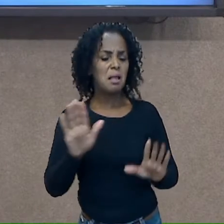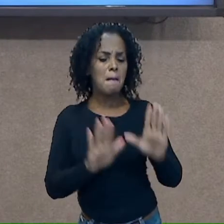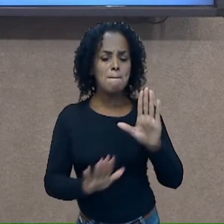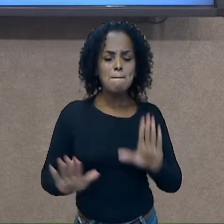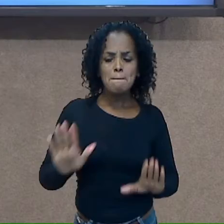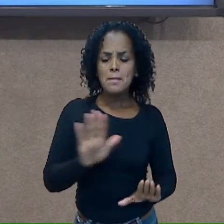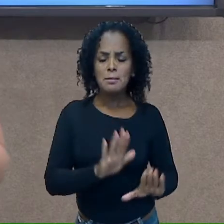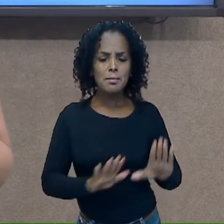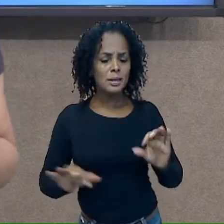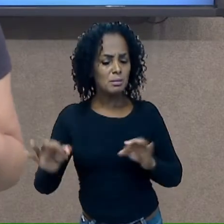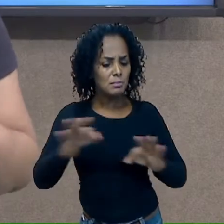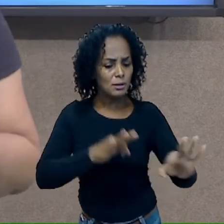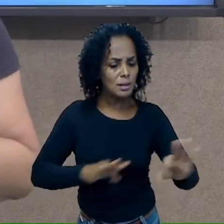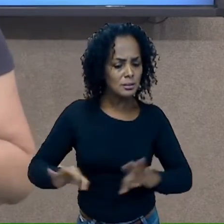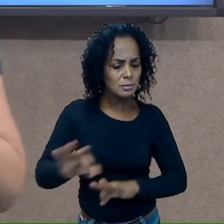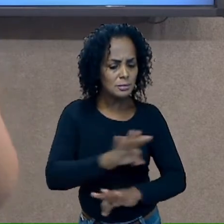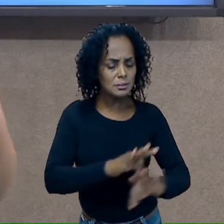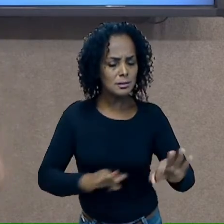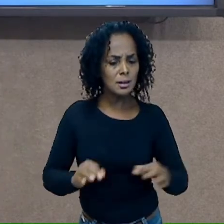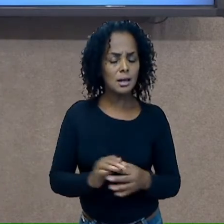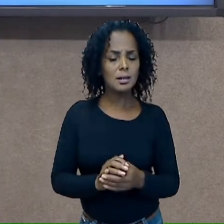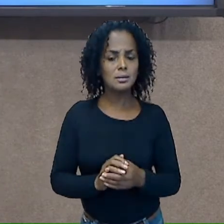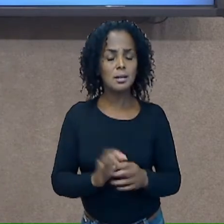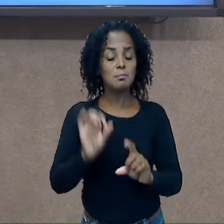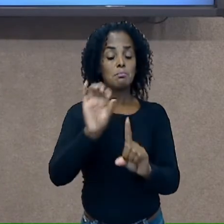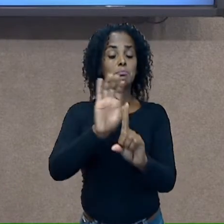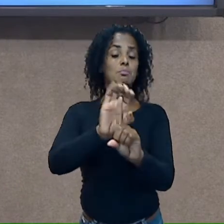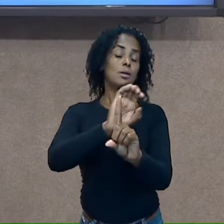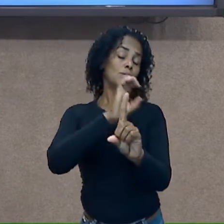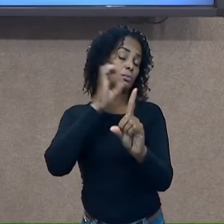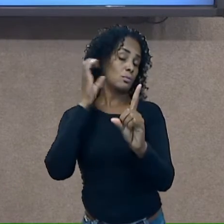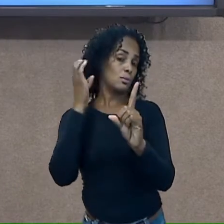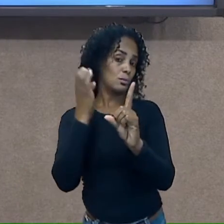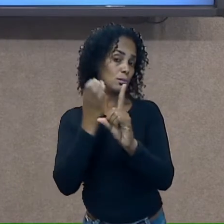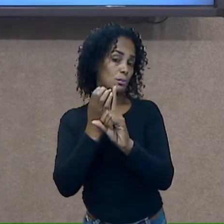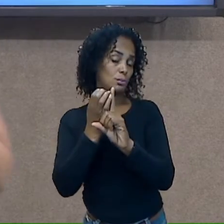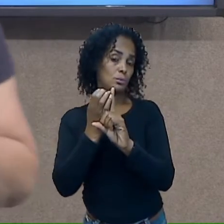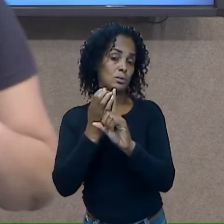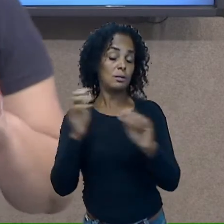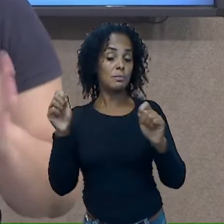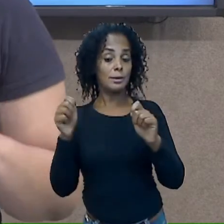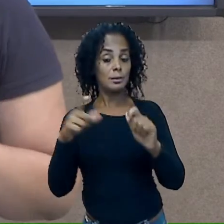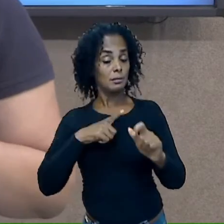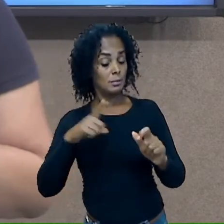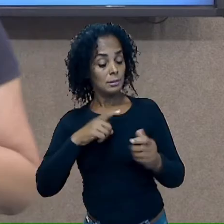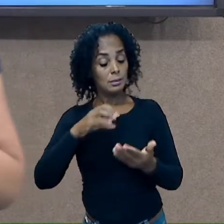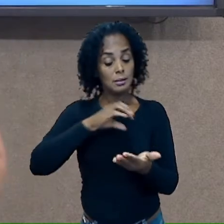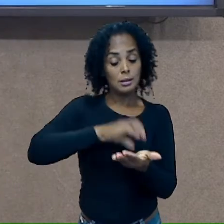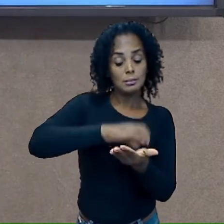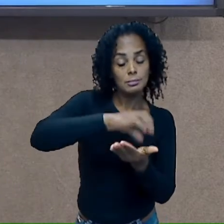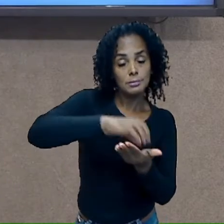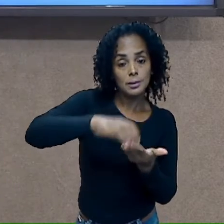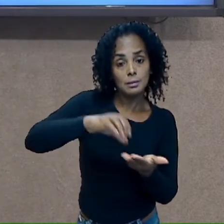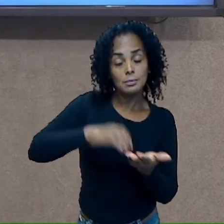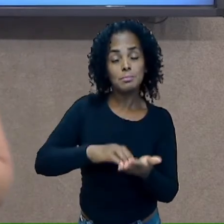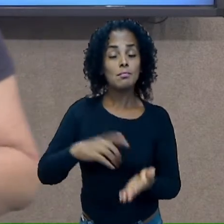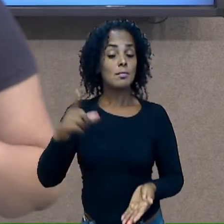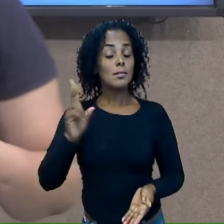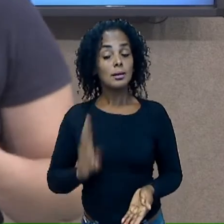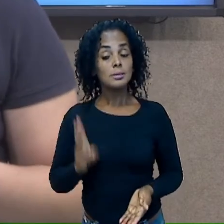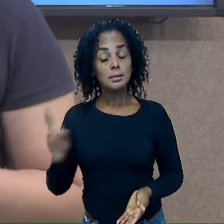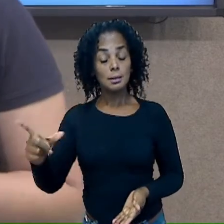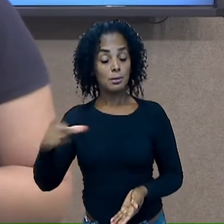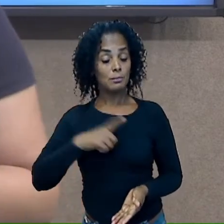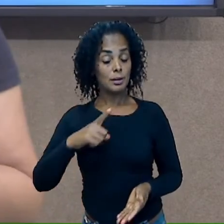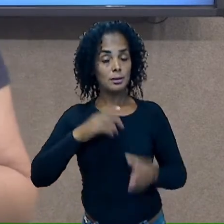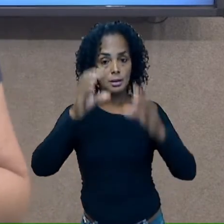preparada para um ritual, para um cerimonial que vai ter ali naquela tribo, e sempre tem ali o cacique que